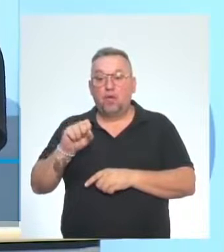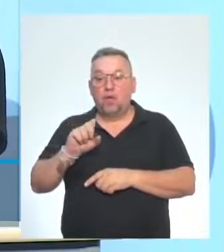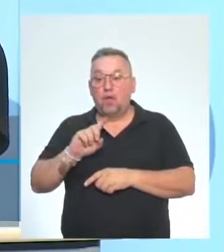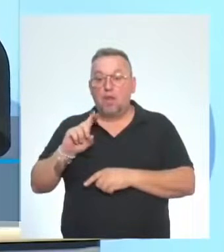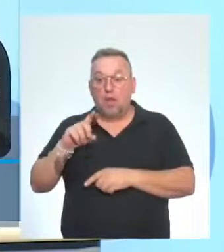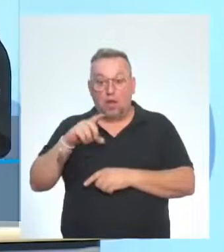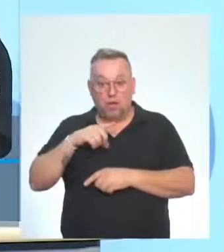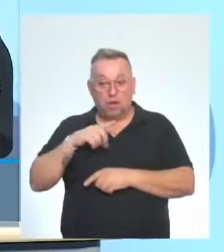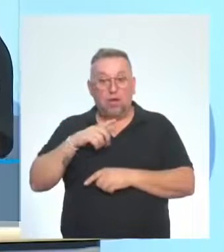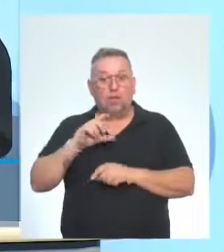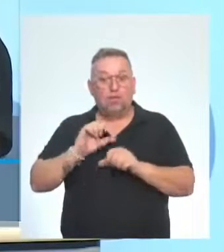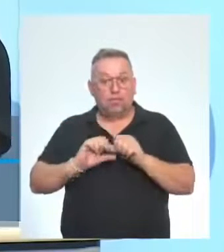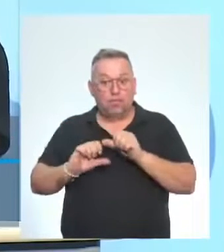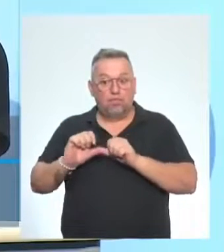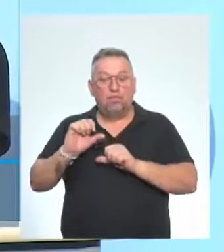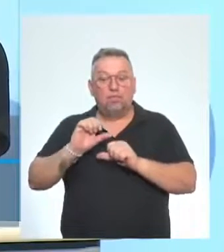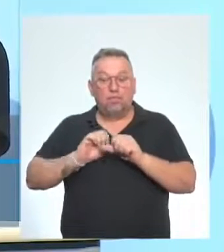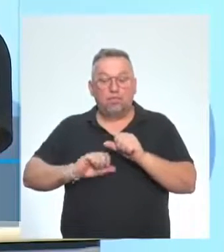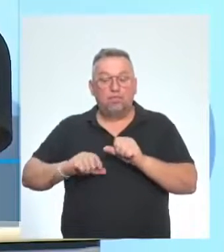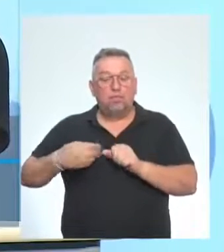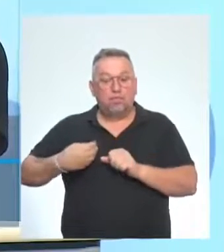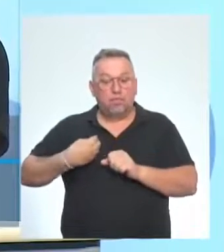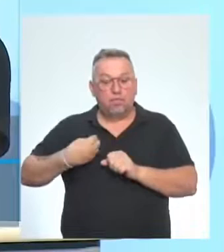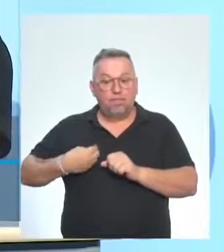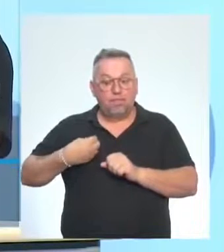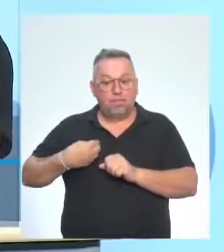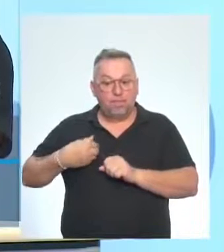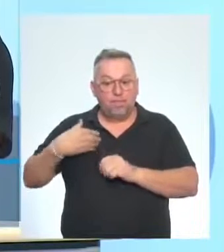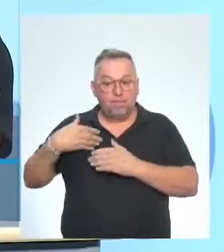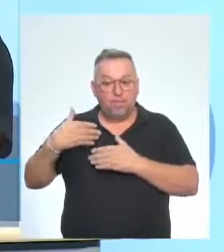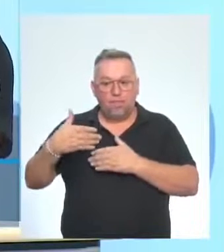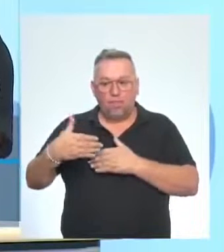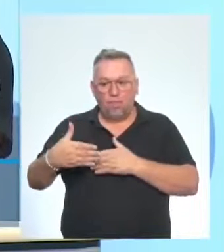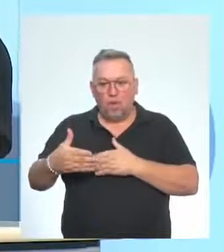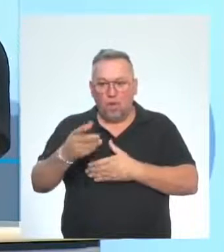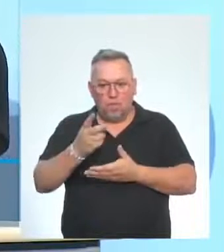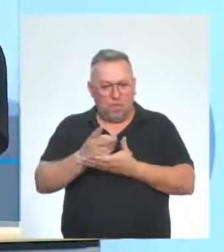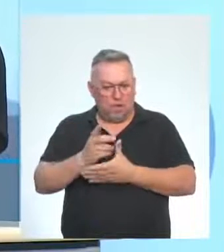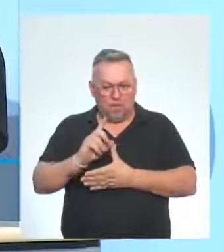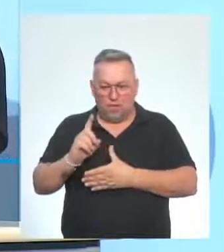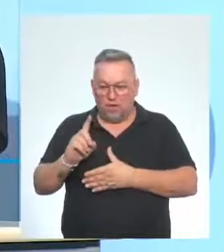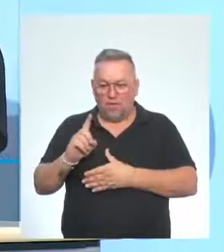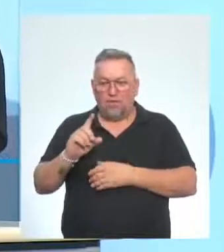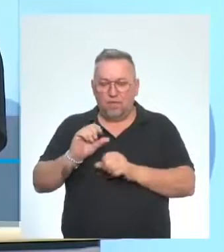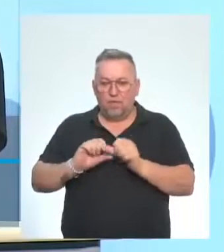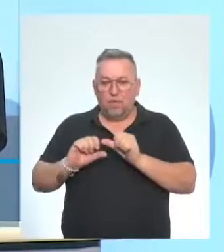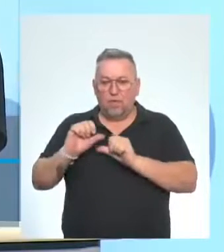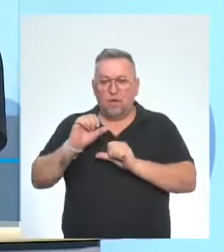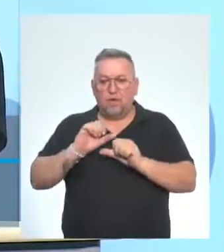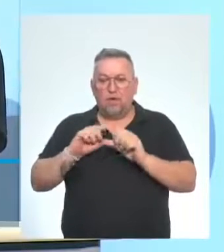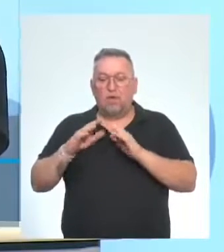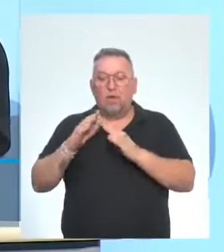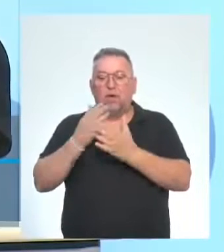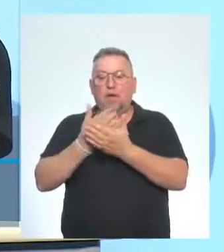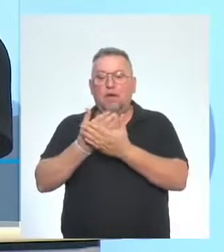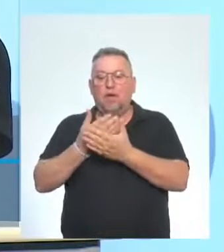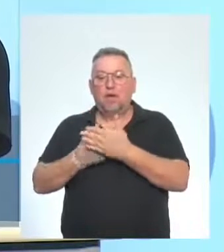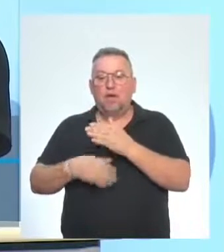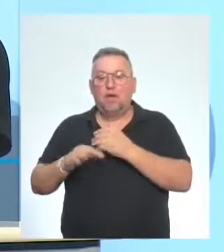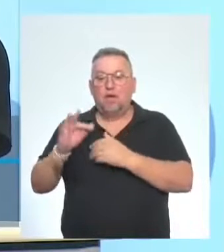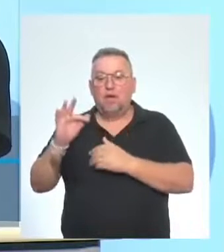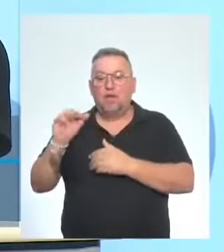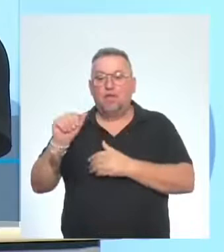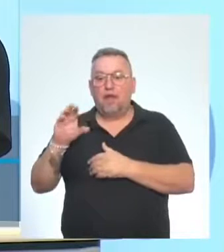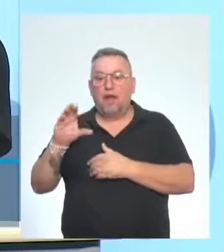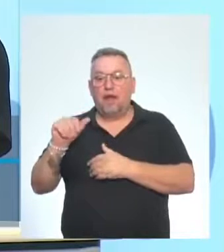teve mudanças aí, no caso, ao longo da vida, né? Não se sim. mantém o mesmo, né? A resposta. E tem a mudança da escola Facaro